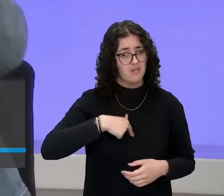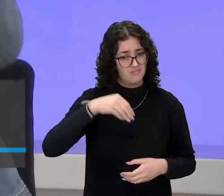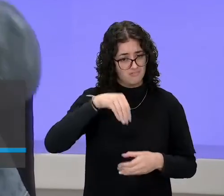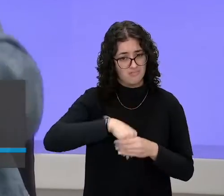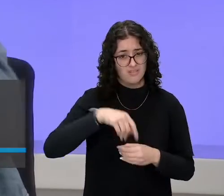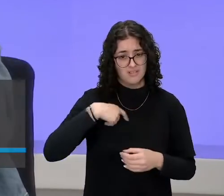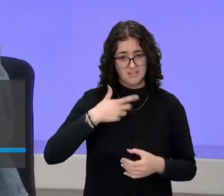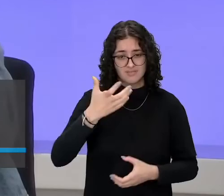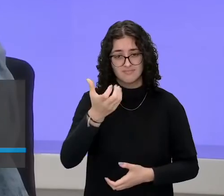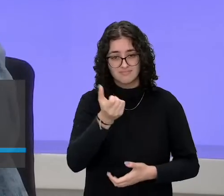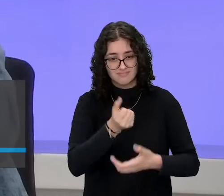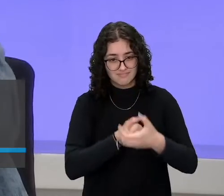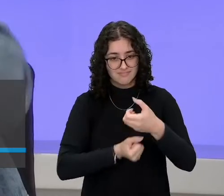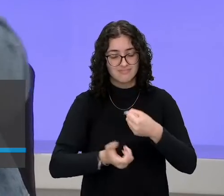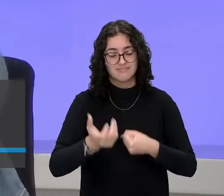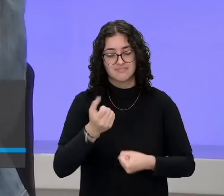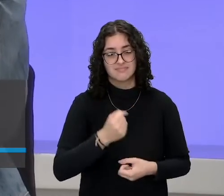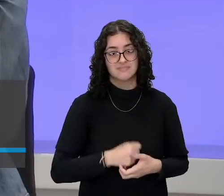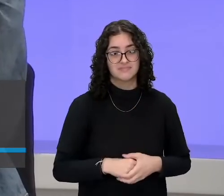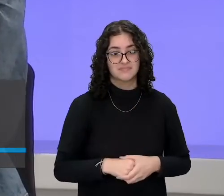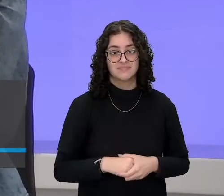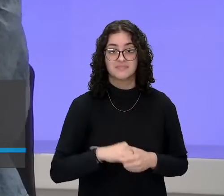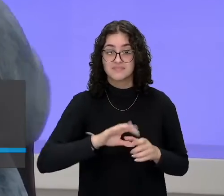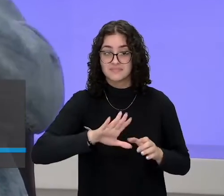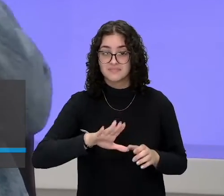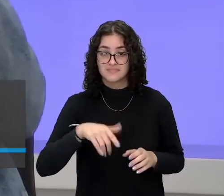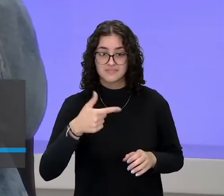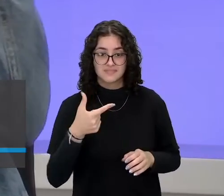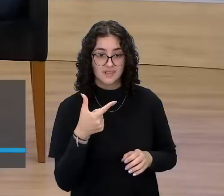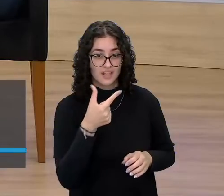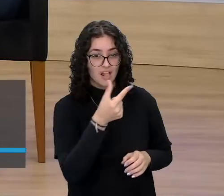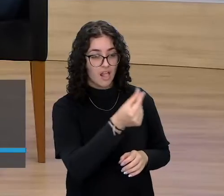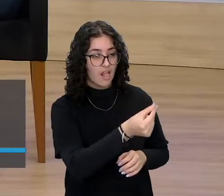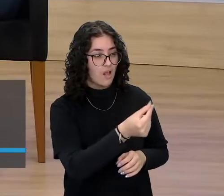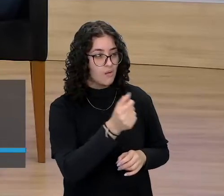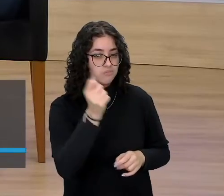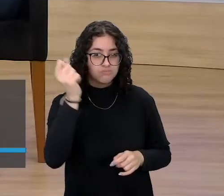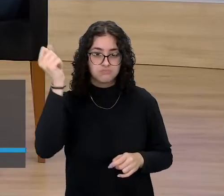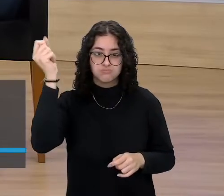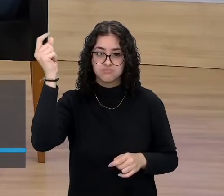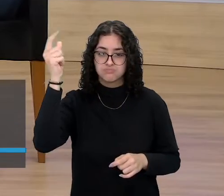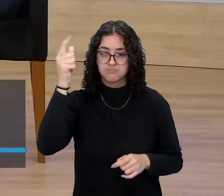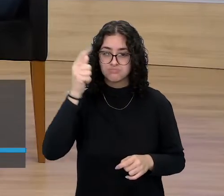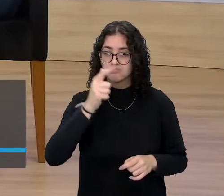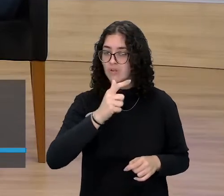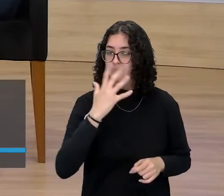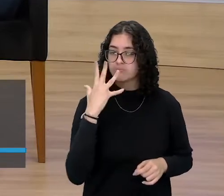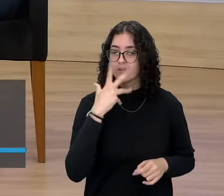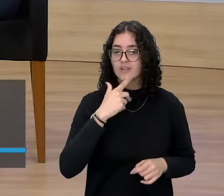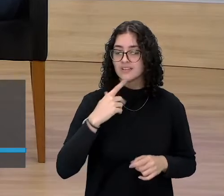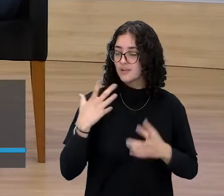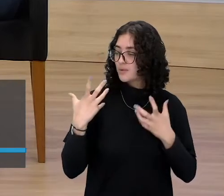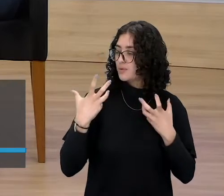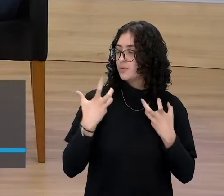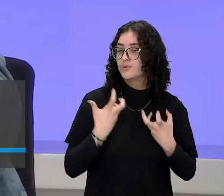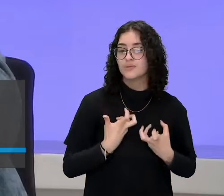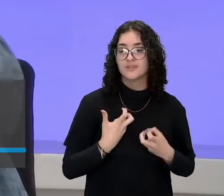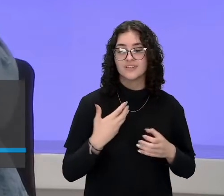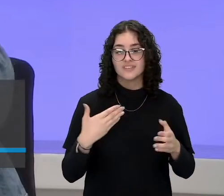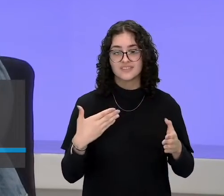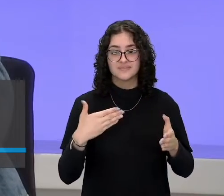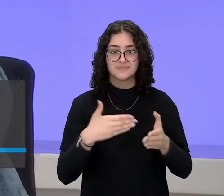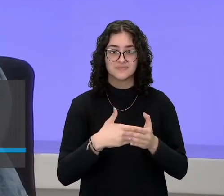molho aqui e já chego molhada. Mas aí quando a gente saiu, tava um sol tão bonito que a gente já foi secando no caminho